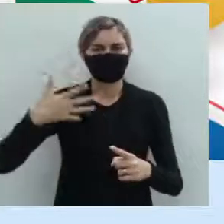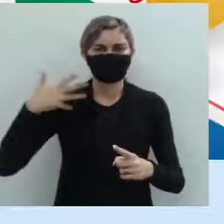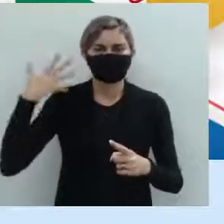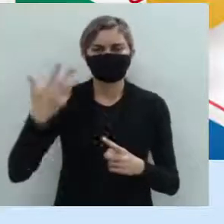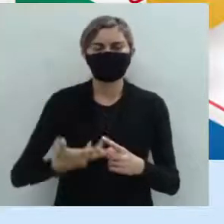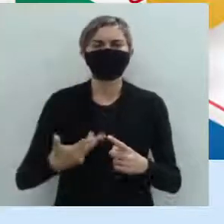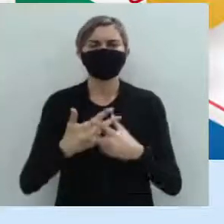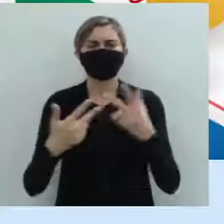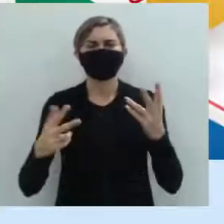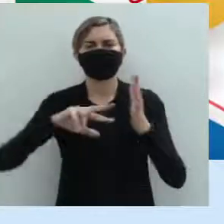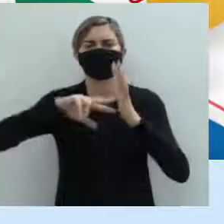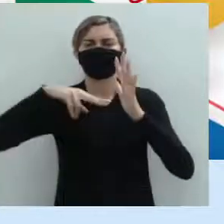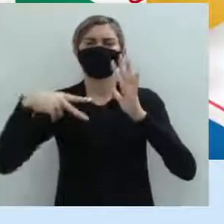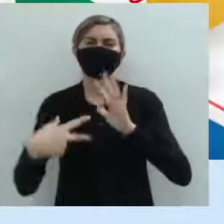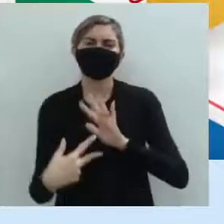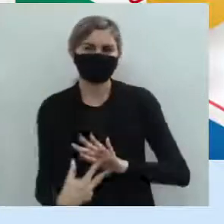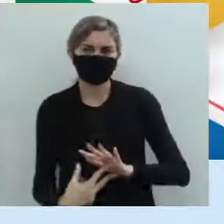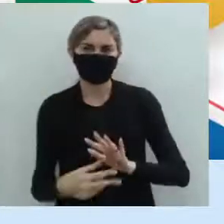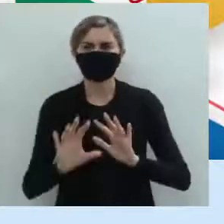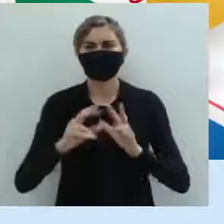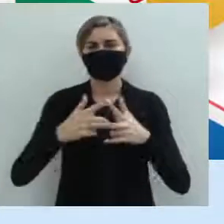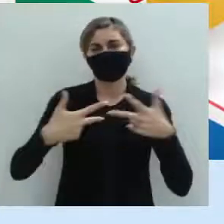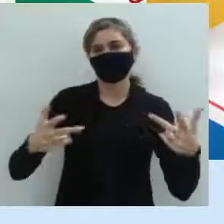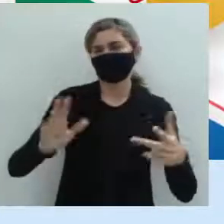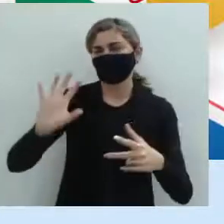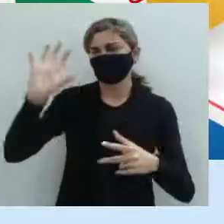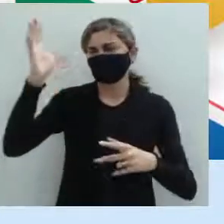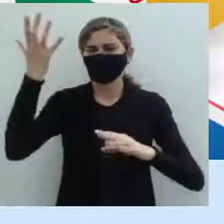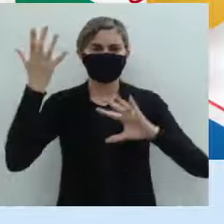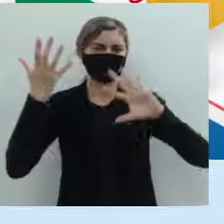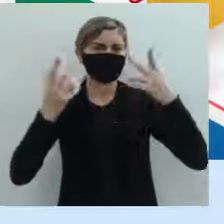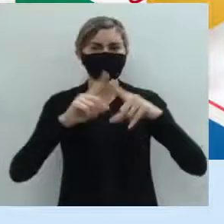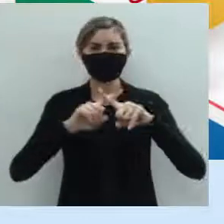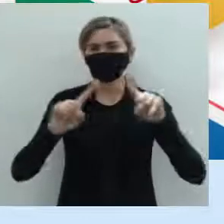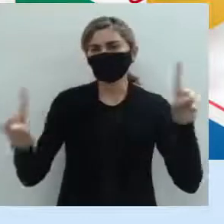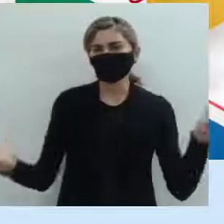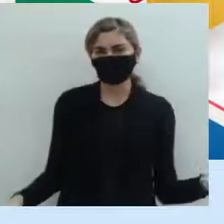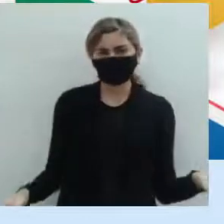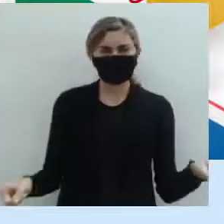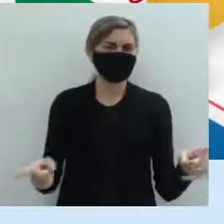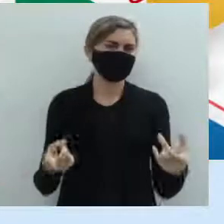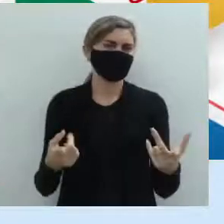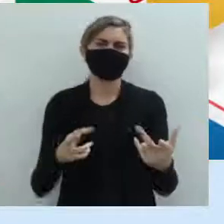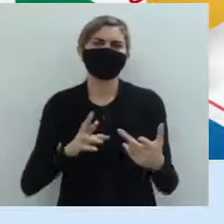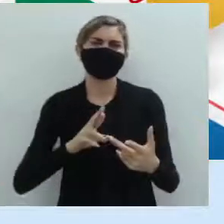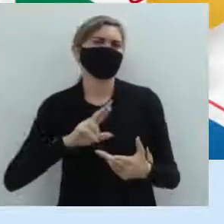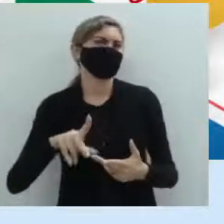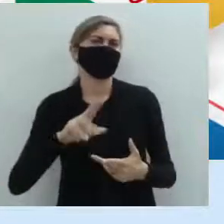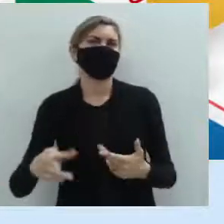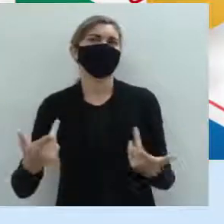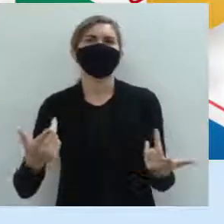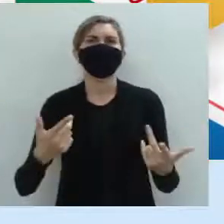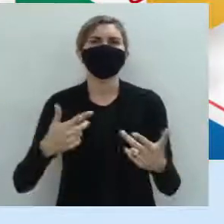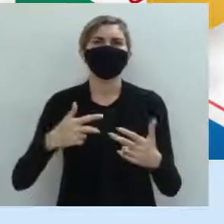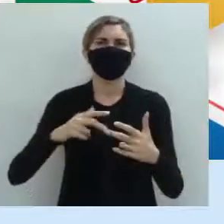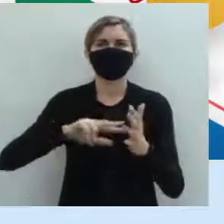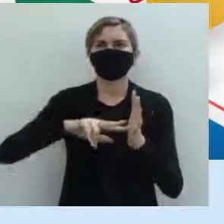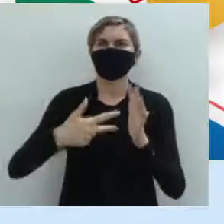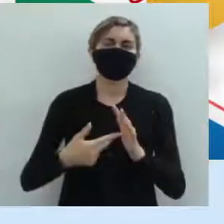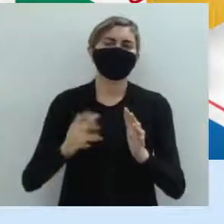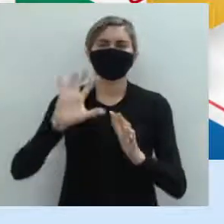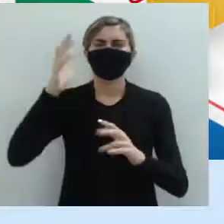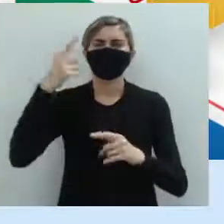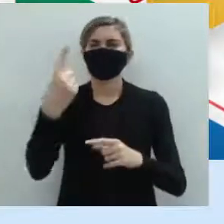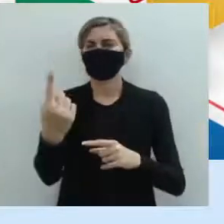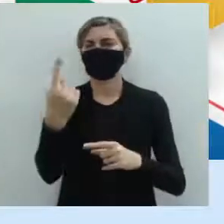que dá sentido aos acontecimentos. Mas não dá sentido aos acontecimentos para uma ou